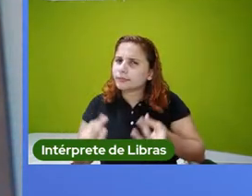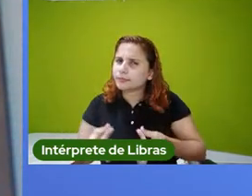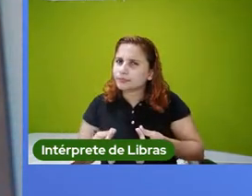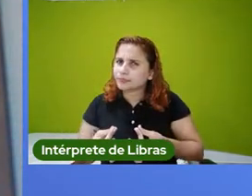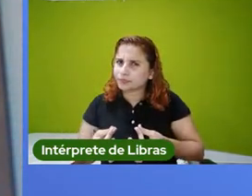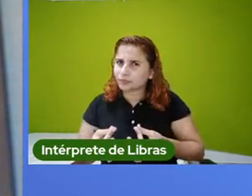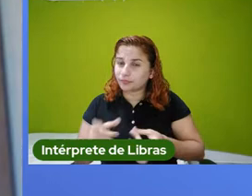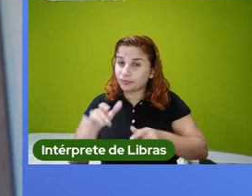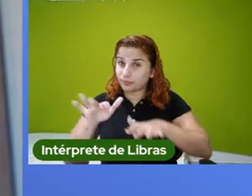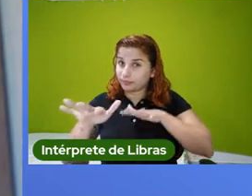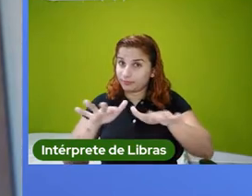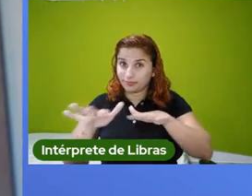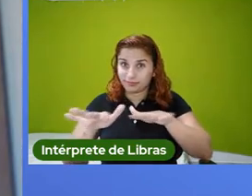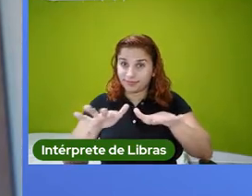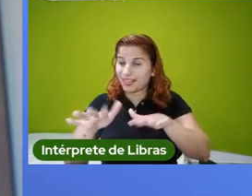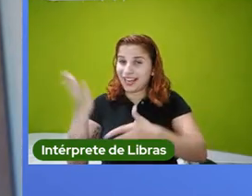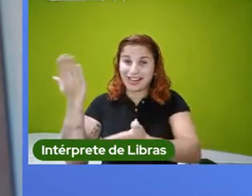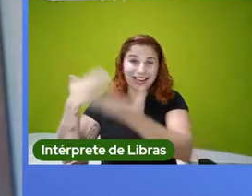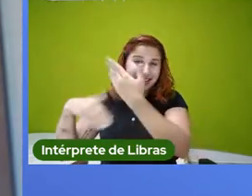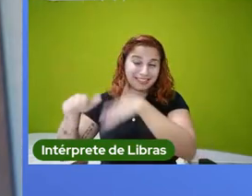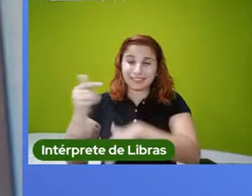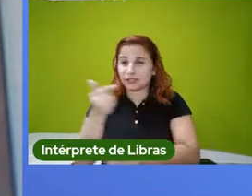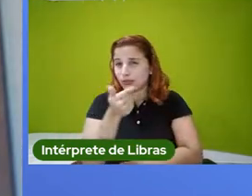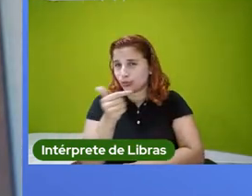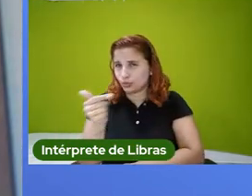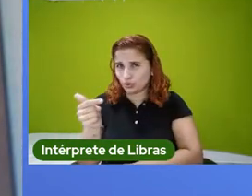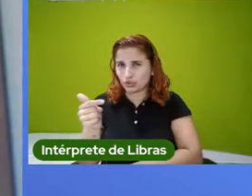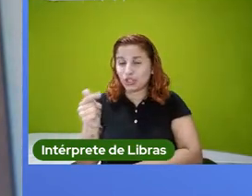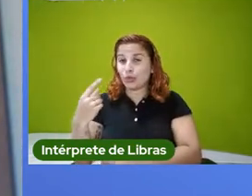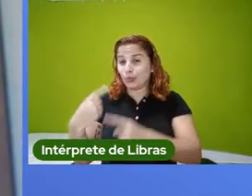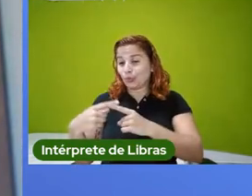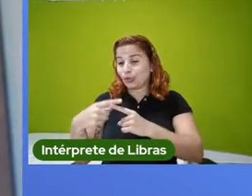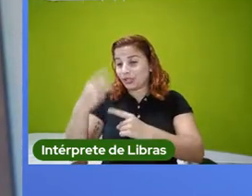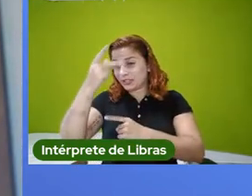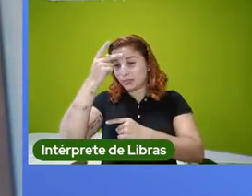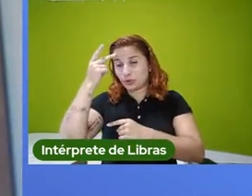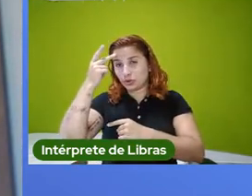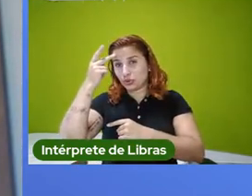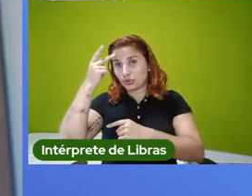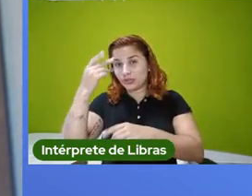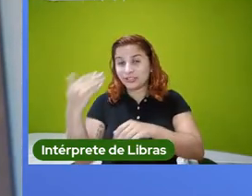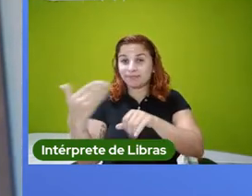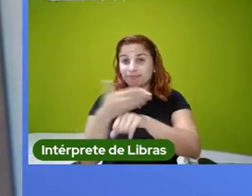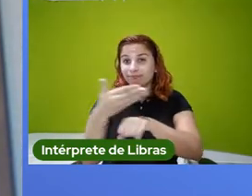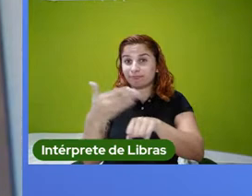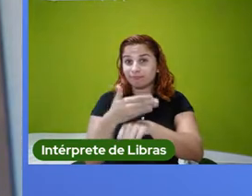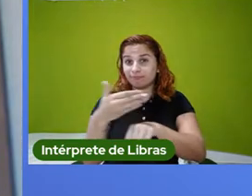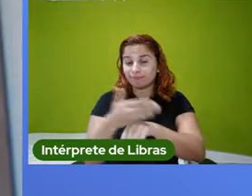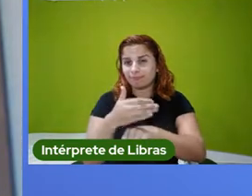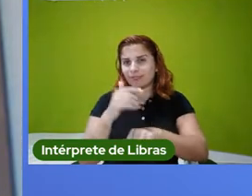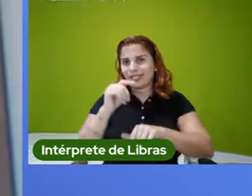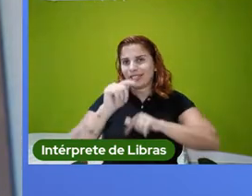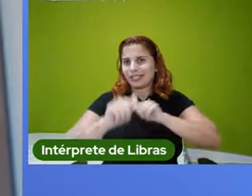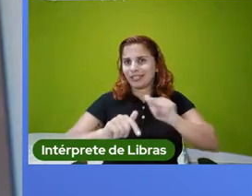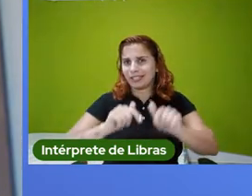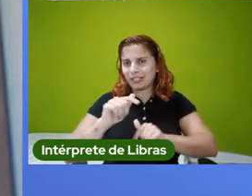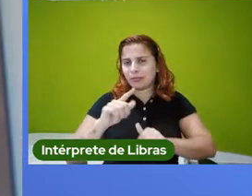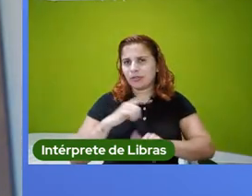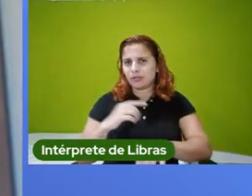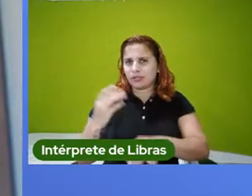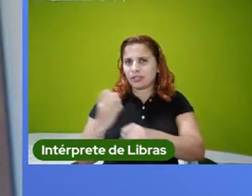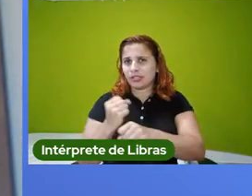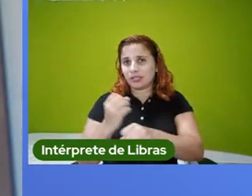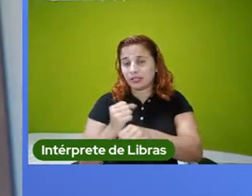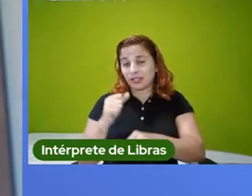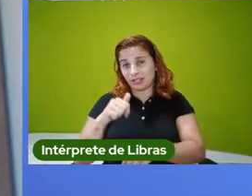esse movimento não era simples. E quando as pessoas iam para o mercado de trabalho, tem um dado, né, de realidade no Brasil, que